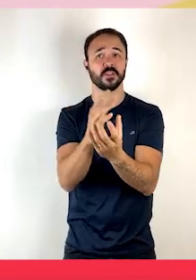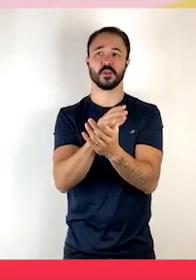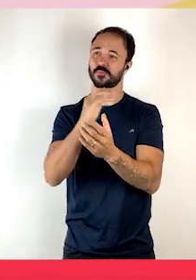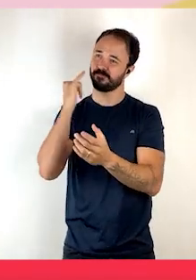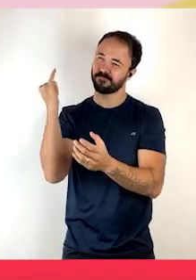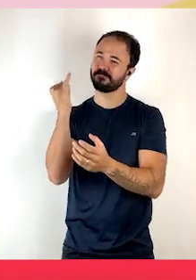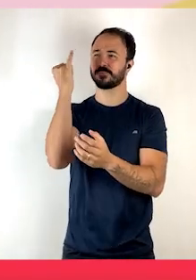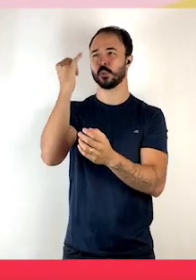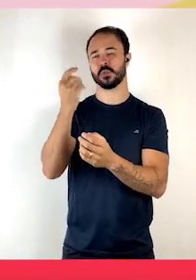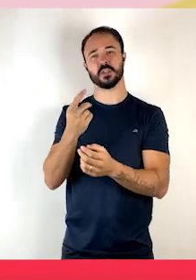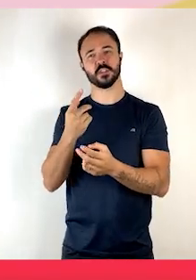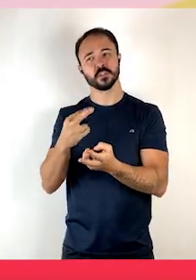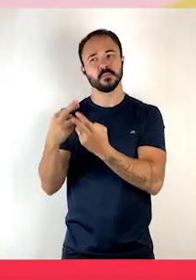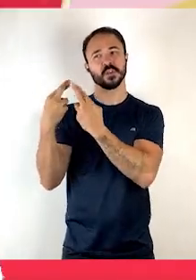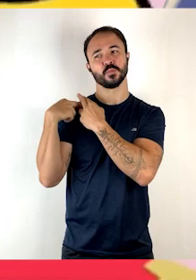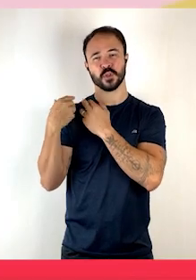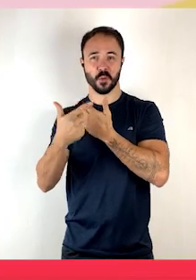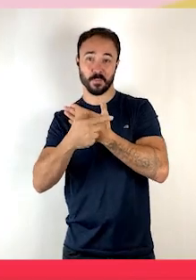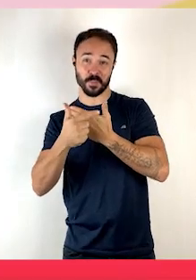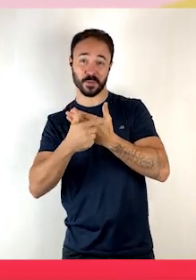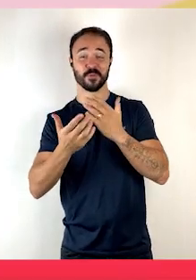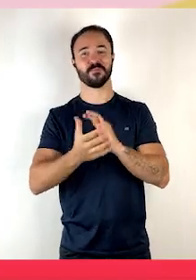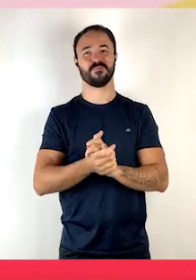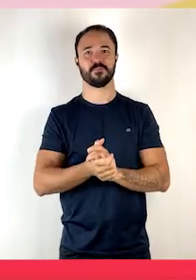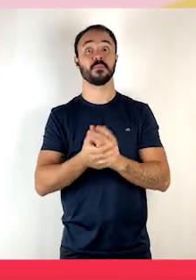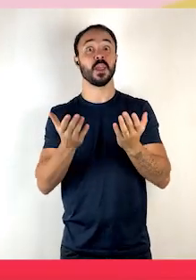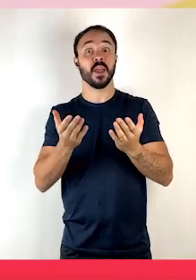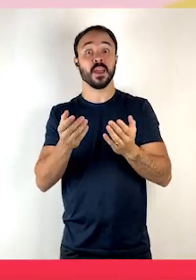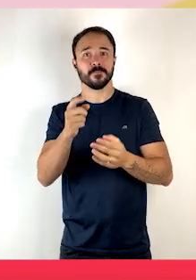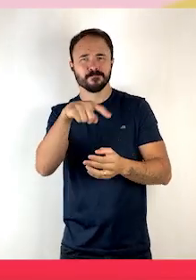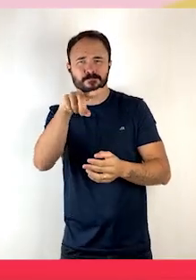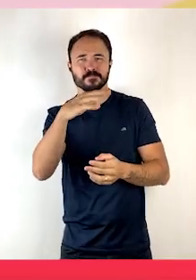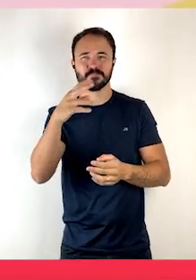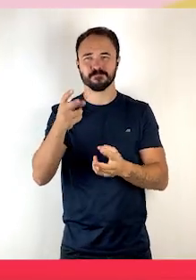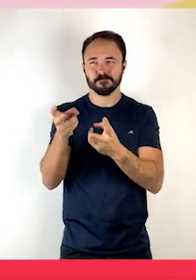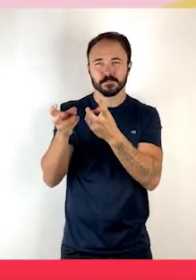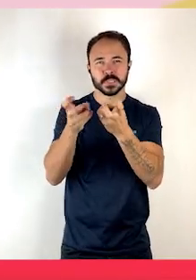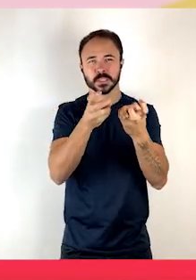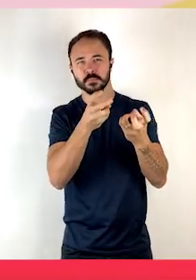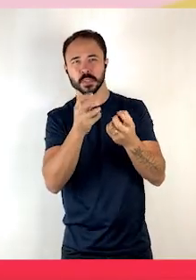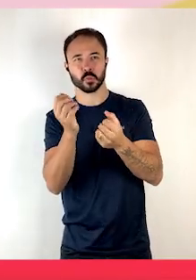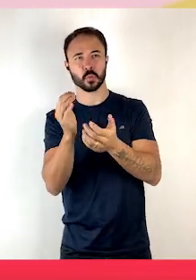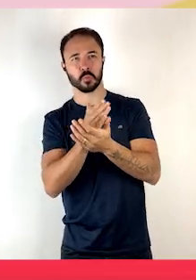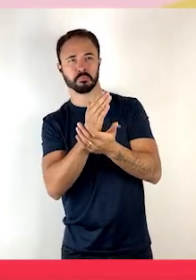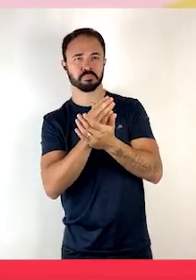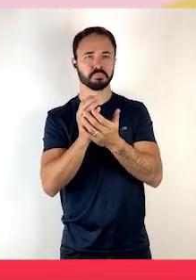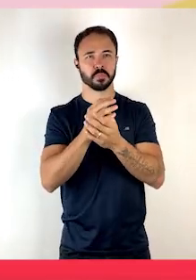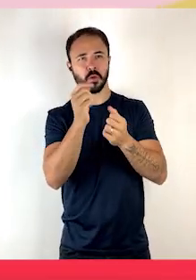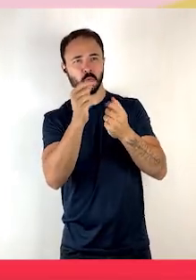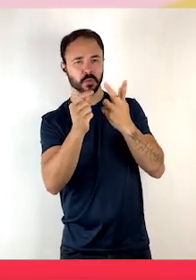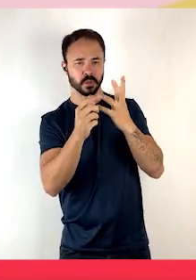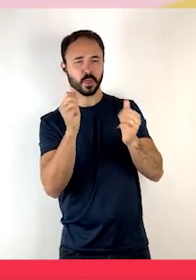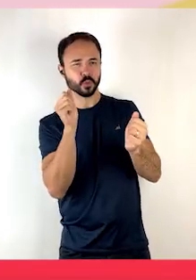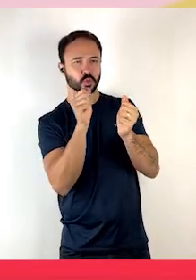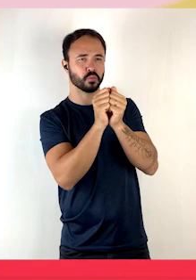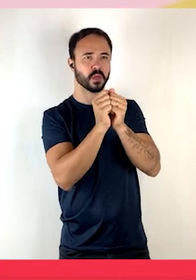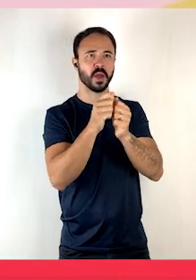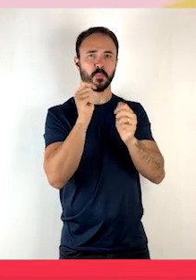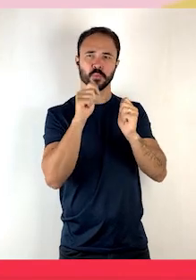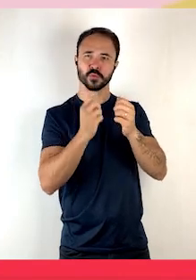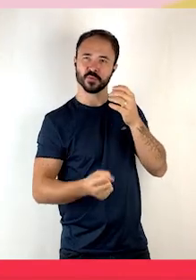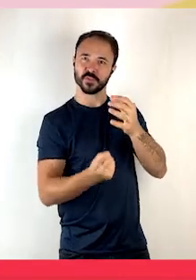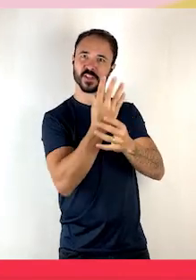um tem a sua função. Então, crianças, vocês perceberam como as formas geométricas juntas podem